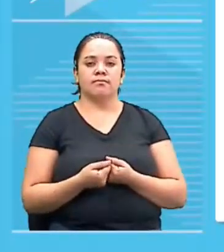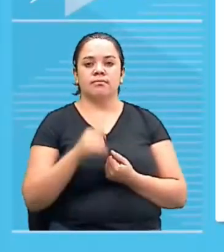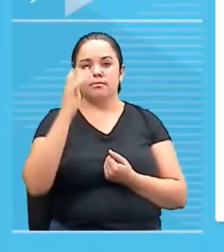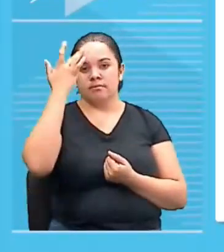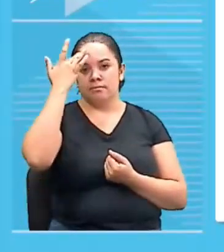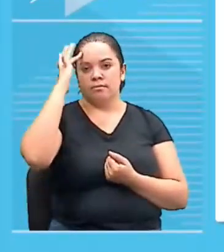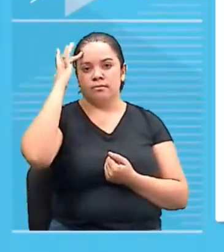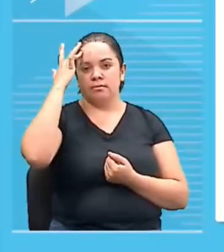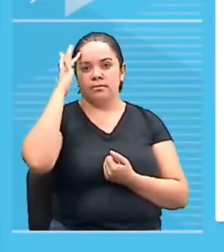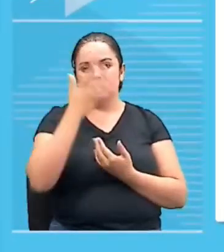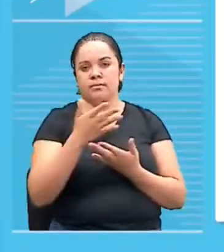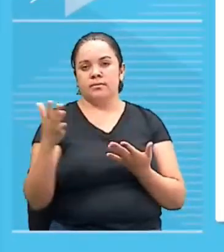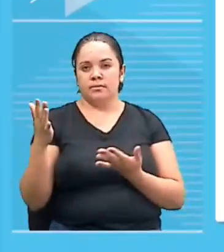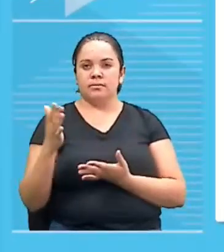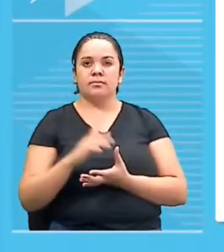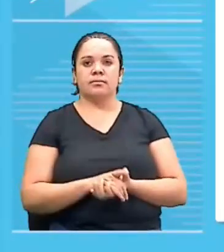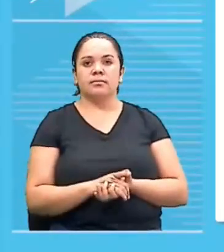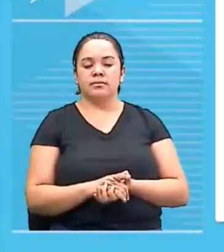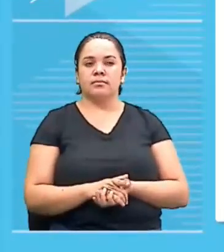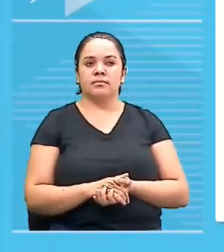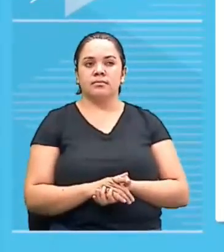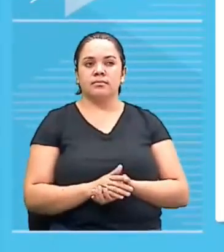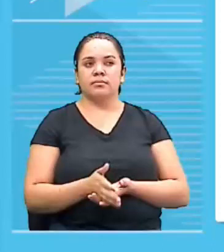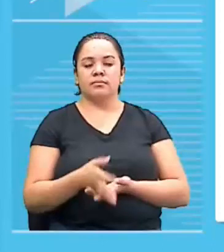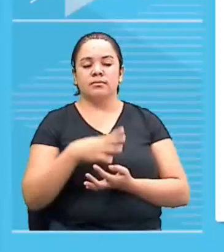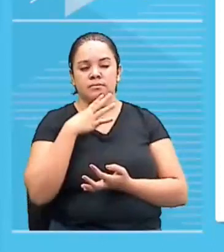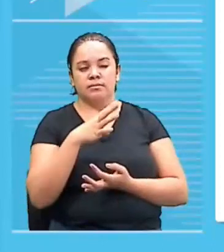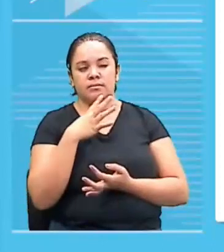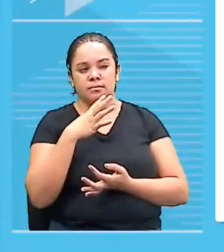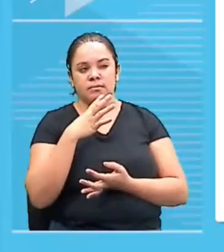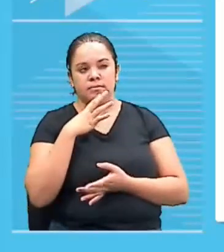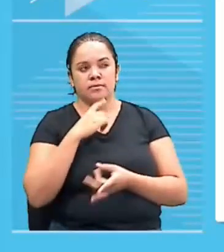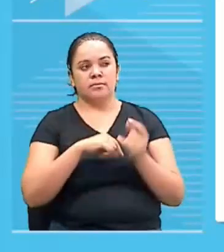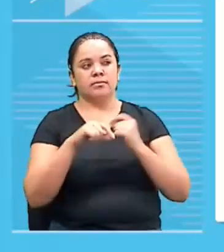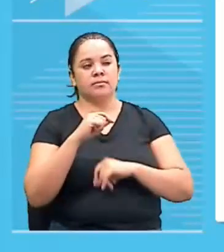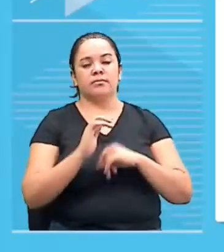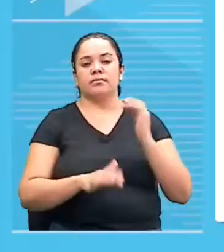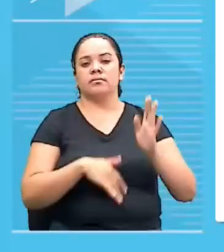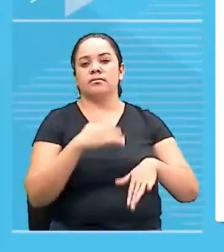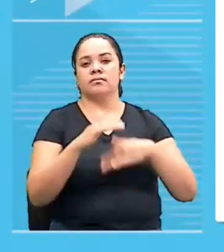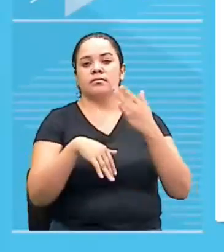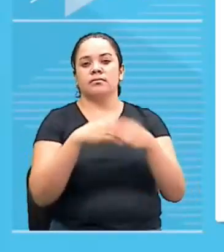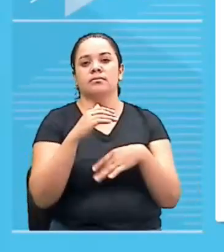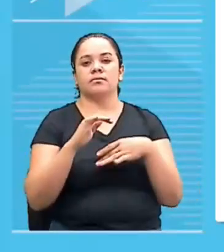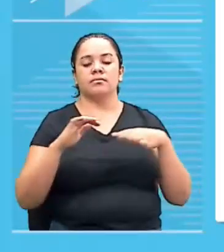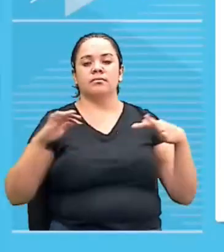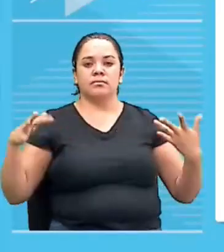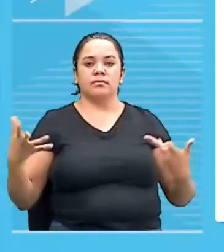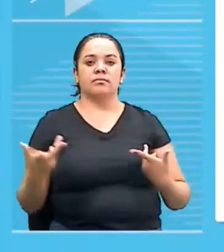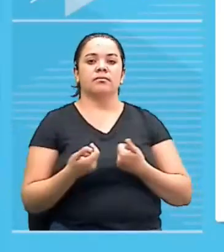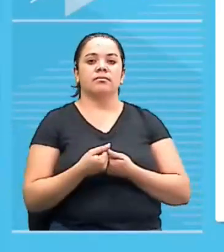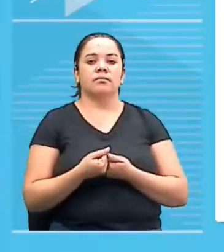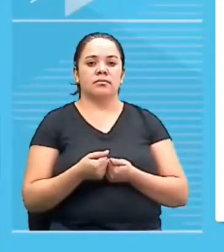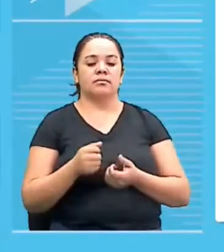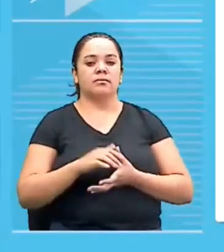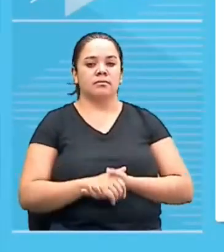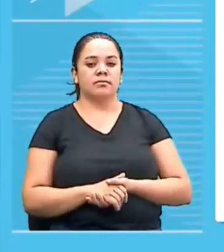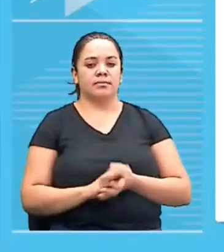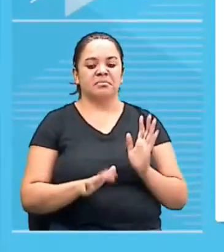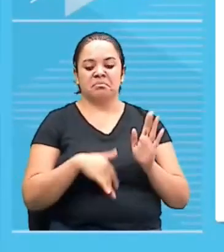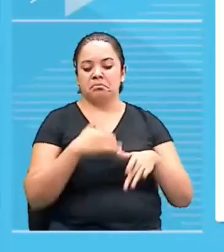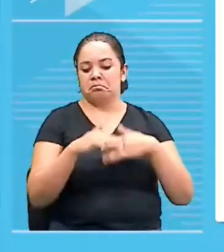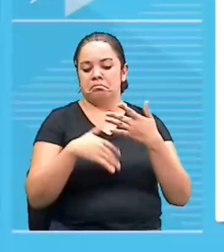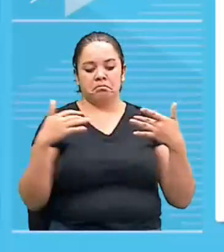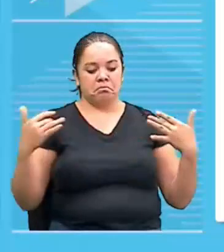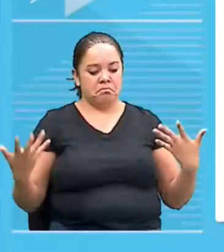já escutaram tanto falar dessa palavra aí durante esses últimos anos, desenvolvimento de habilidades, desenvolvimento